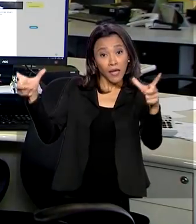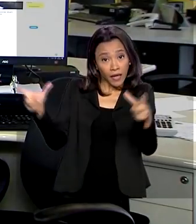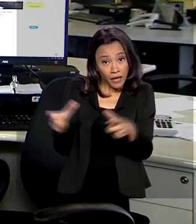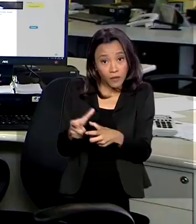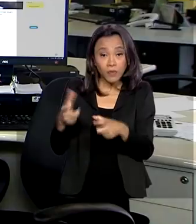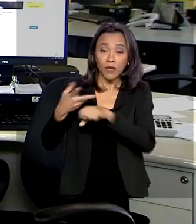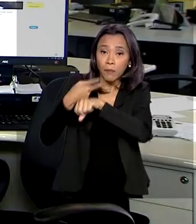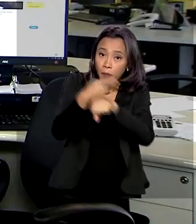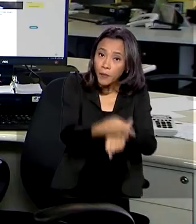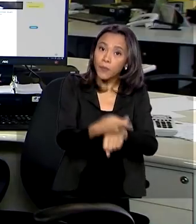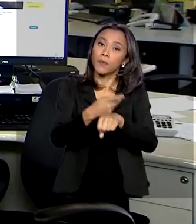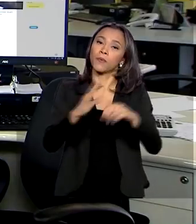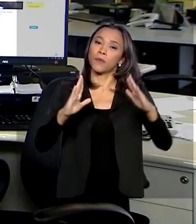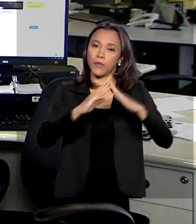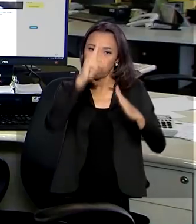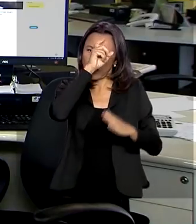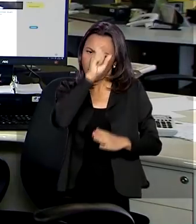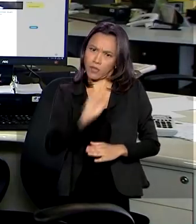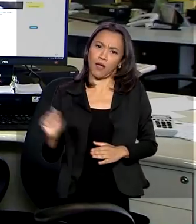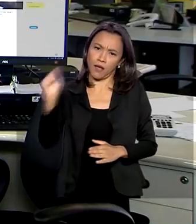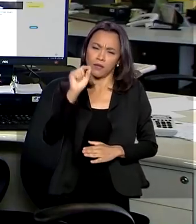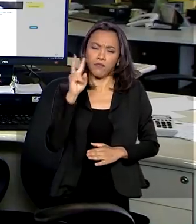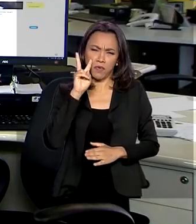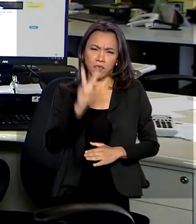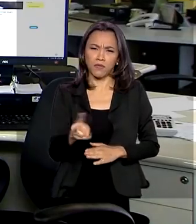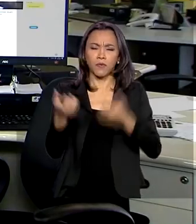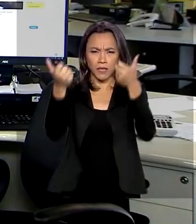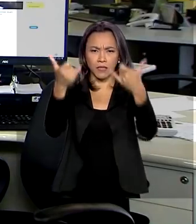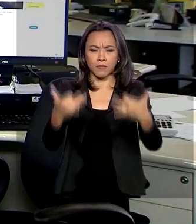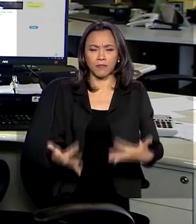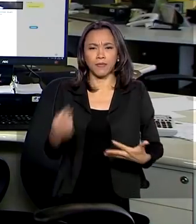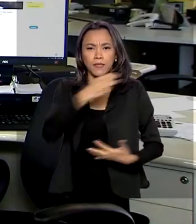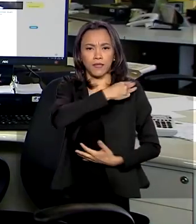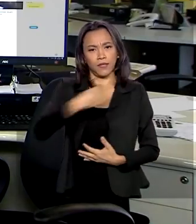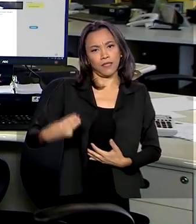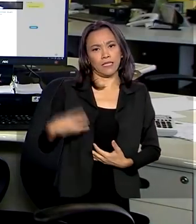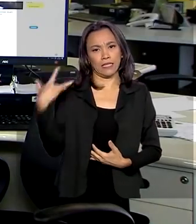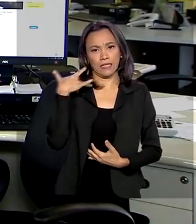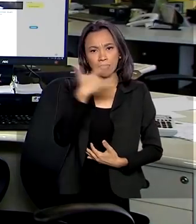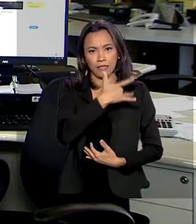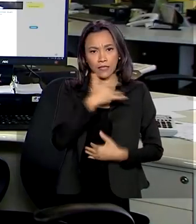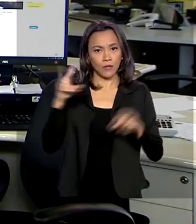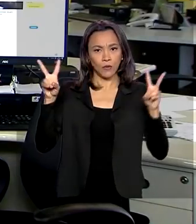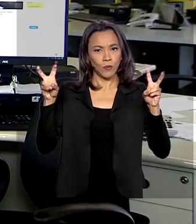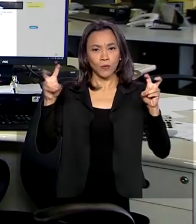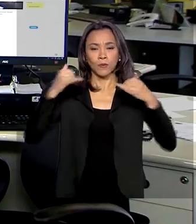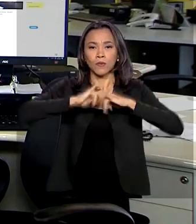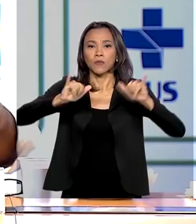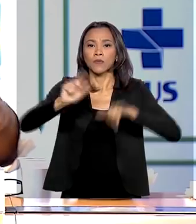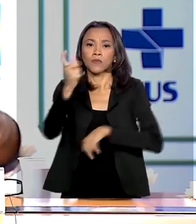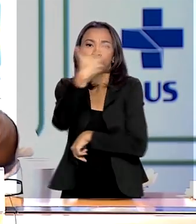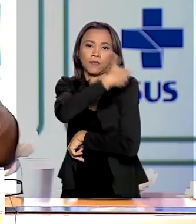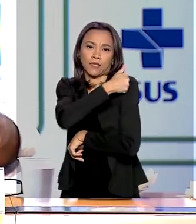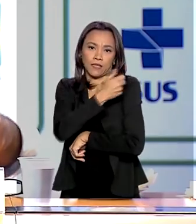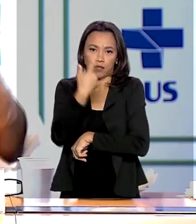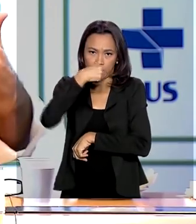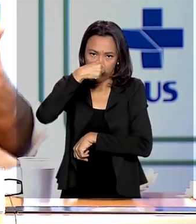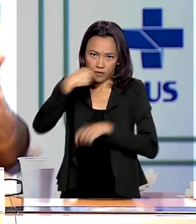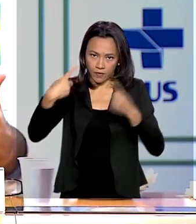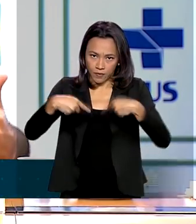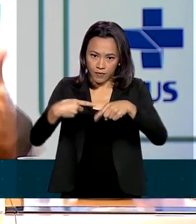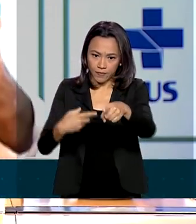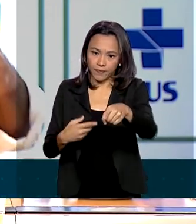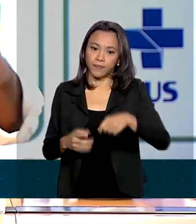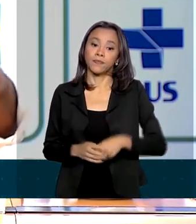de saúde. Vamos ver o que o ministro Luiz Henrique Mandetta falou sobre a campanha de vacinação. Nós vamos vacinar